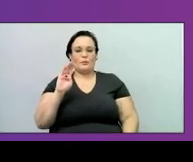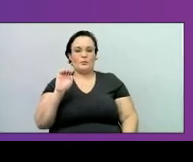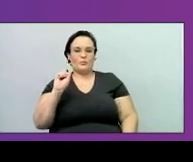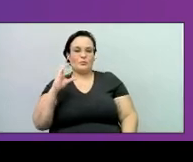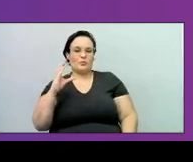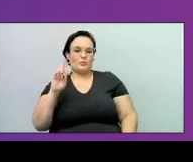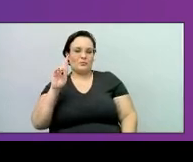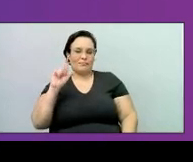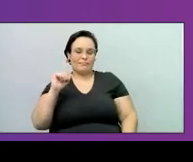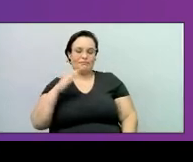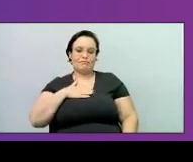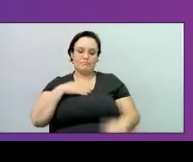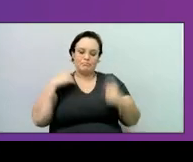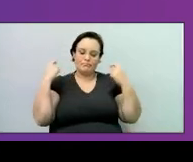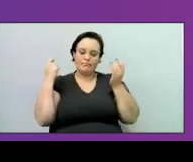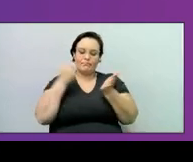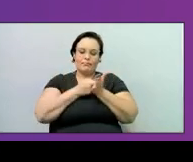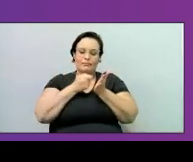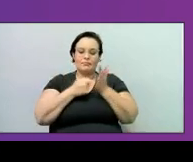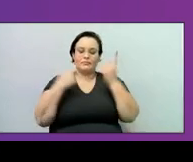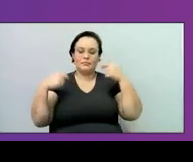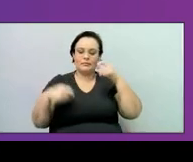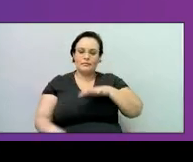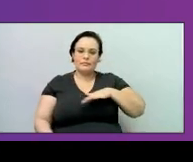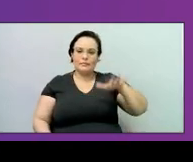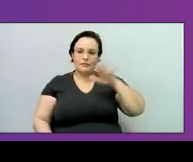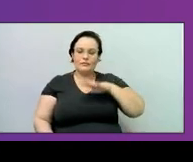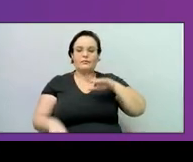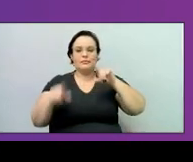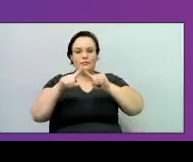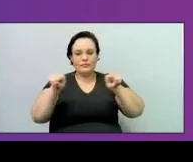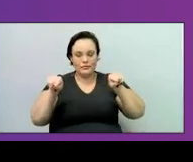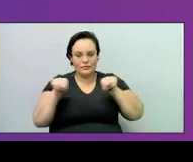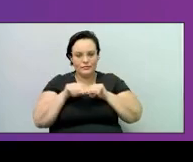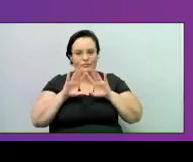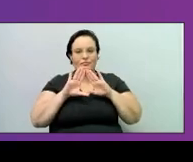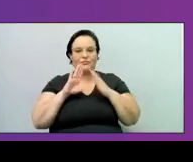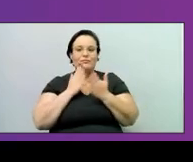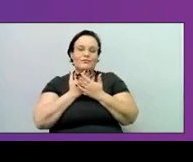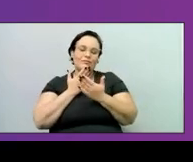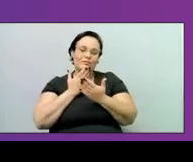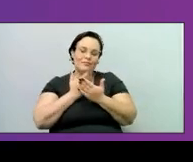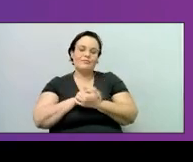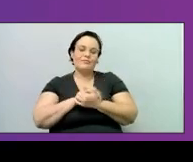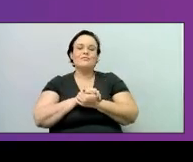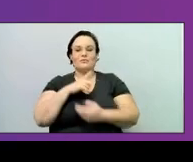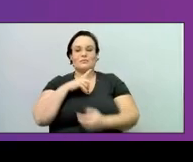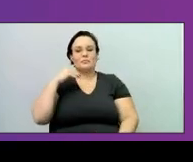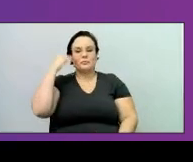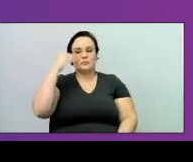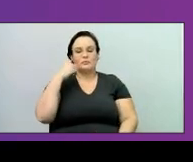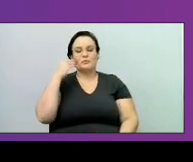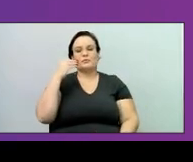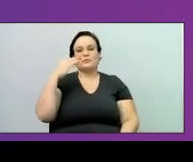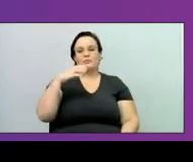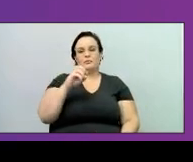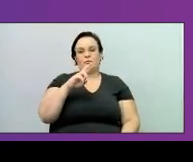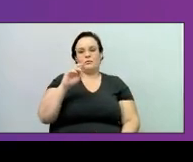em todos os ambientes de sala de Chão de escola tem muitas experiências desde abre lado morreu e tem vários da